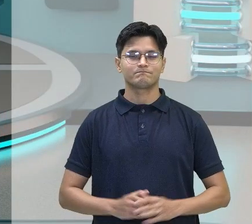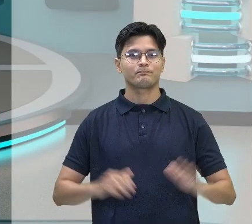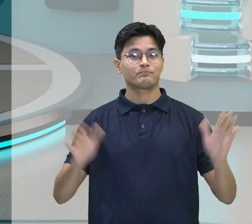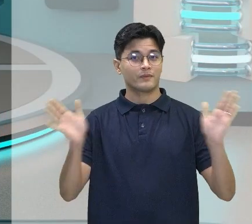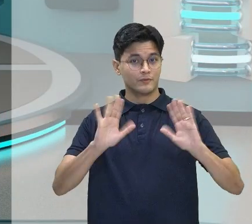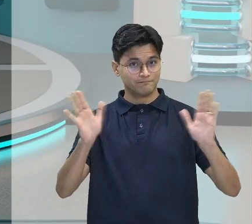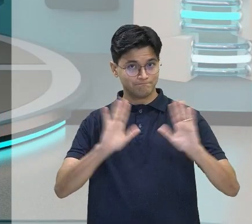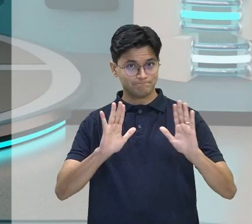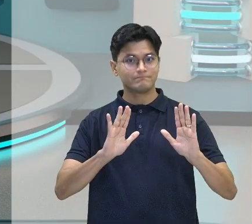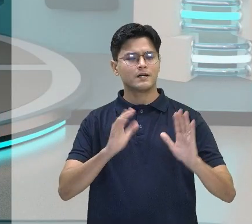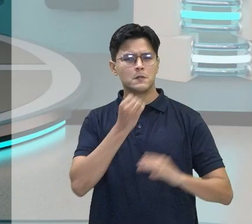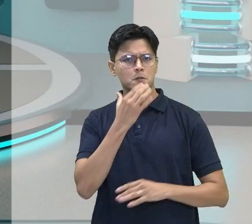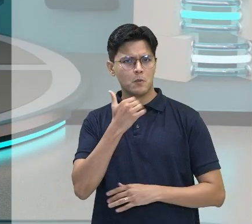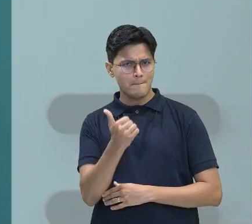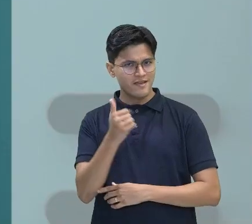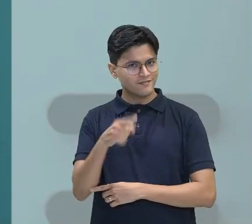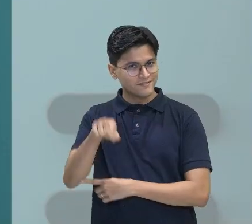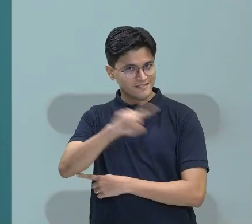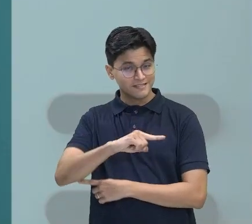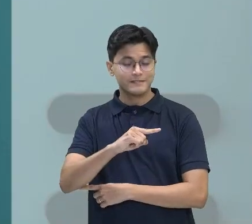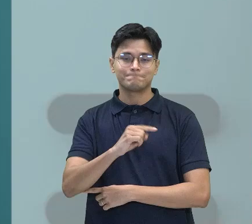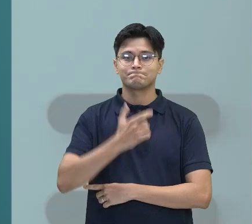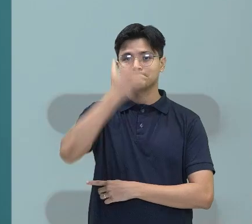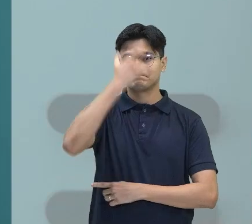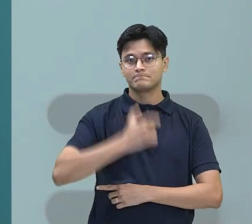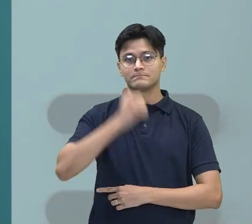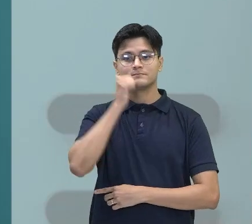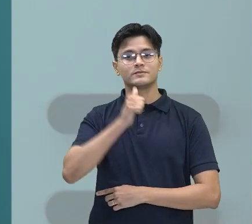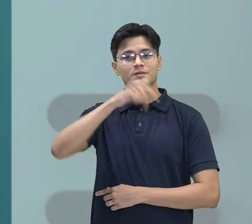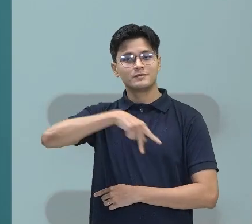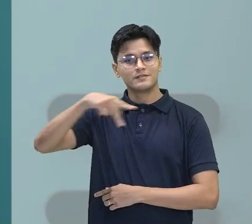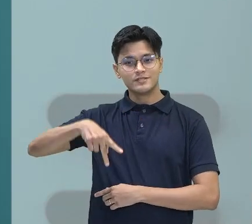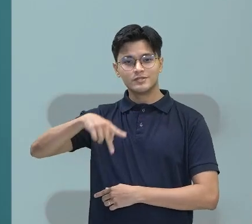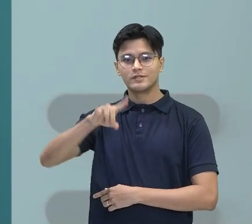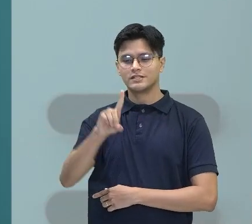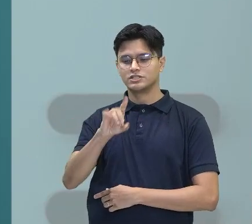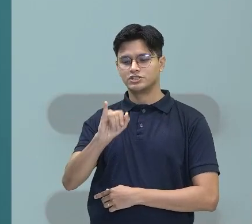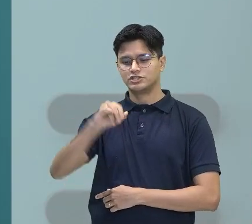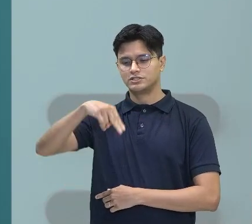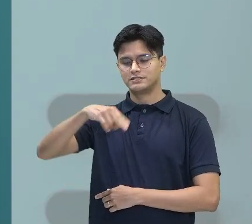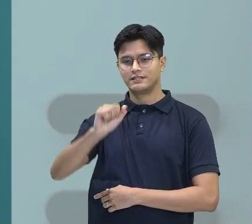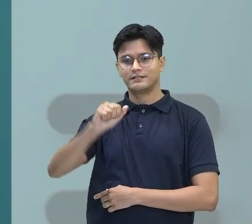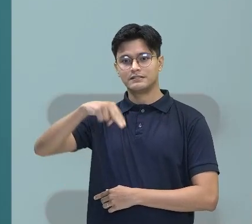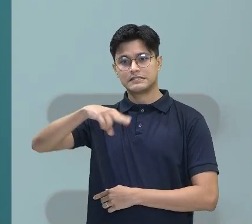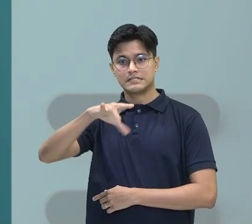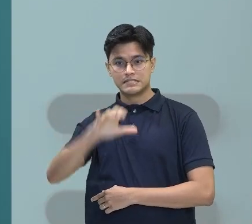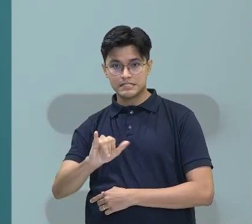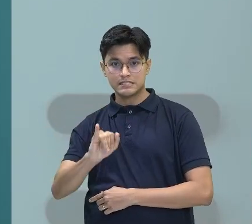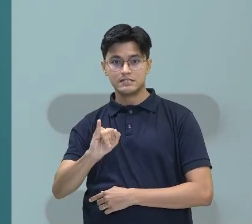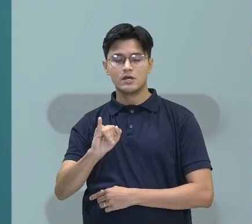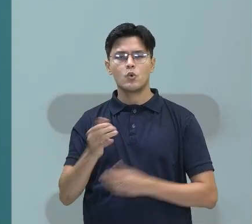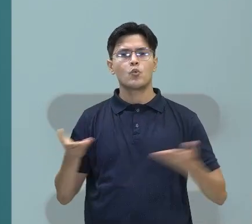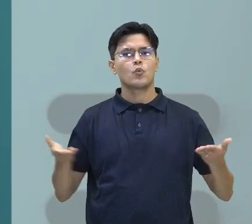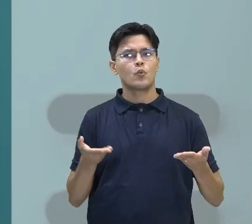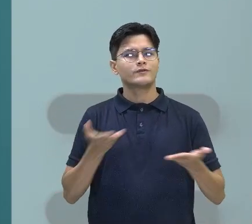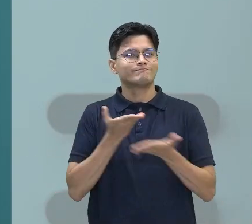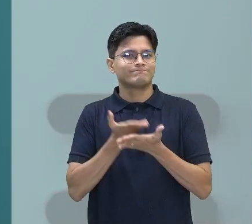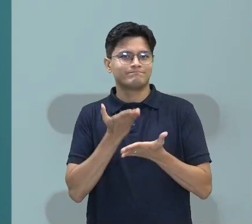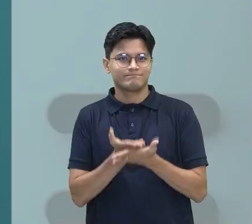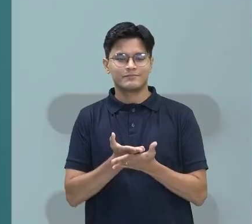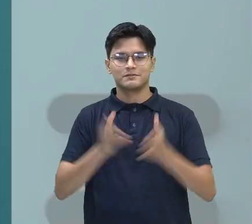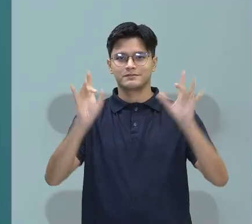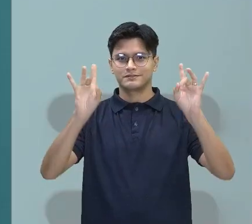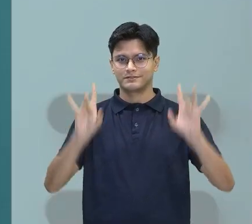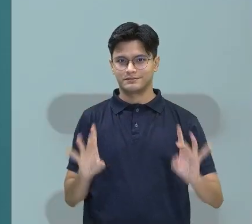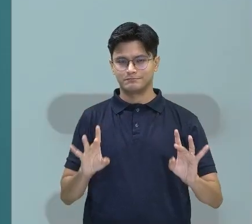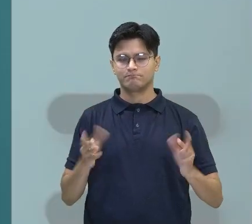Olá, tudo bem com vocês? Eu sou a professora Dinanci Silva e hoje eu trago uma aula especial para vocês. Vamos conhecer